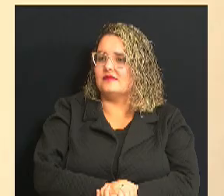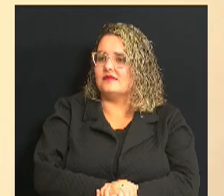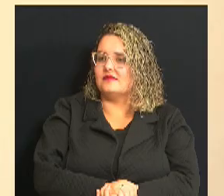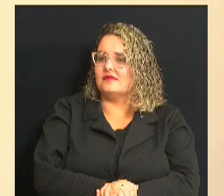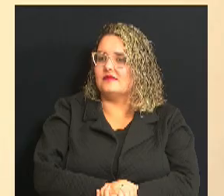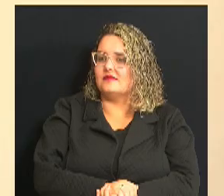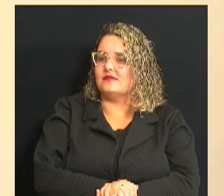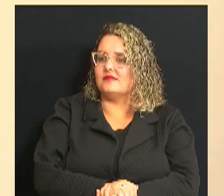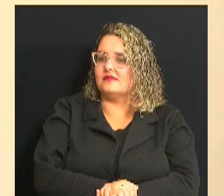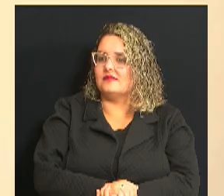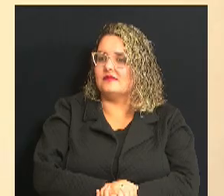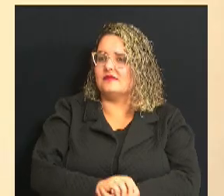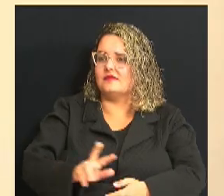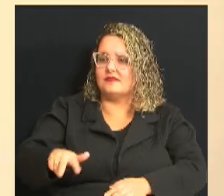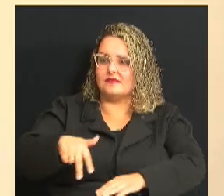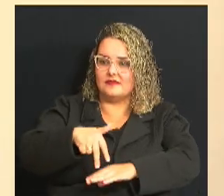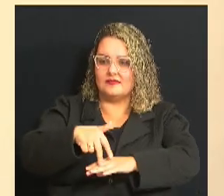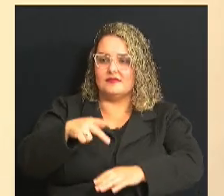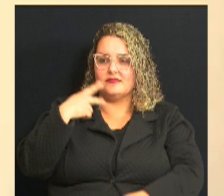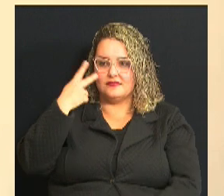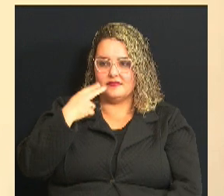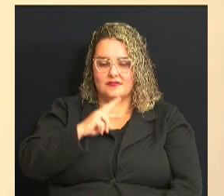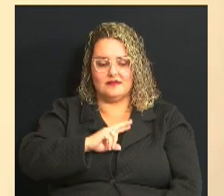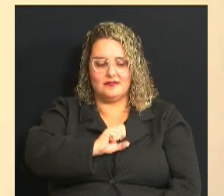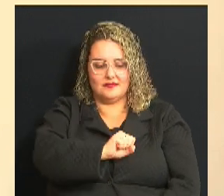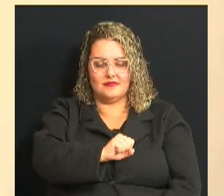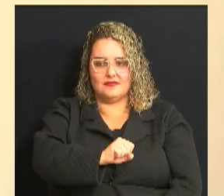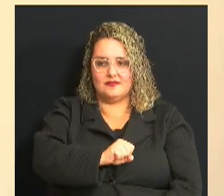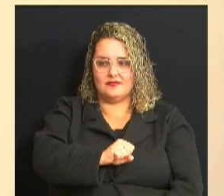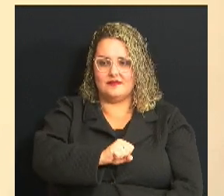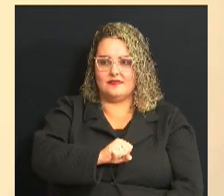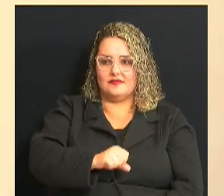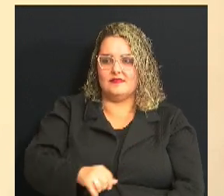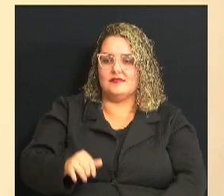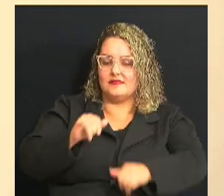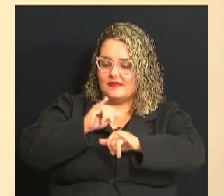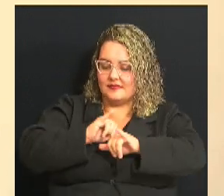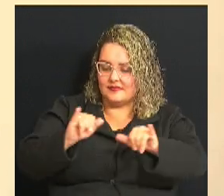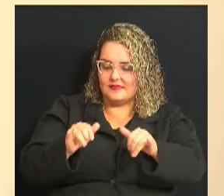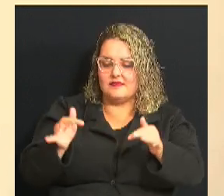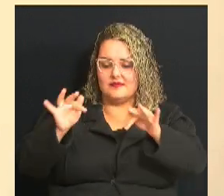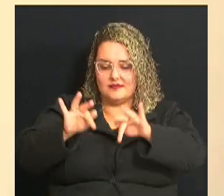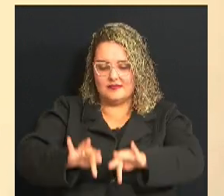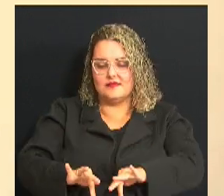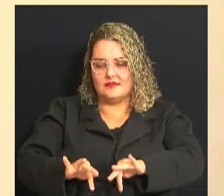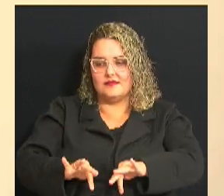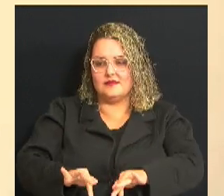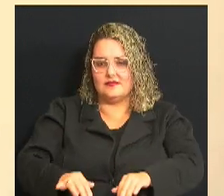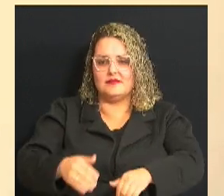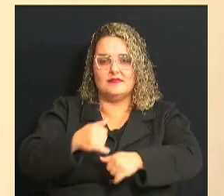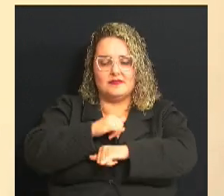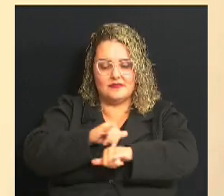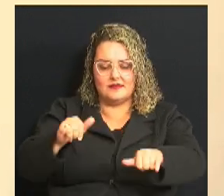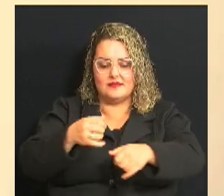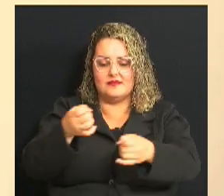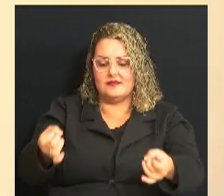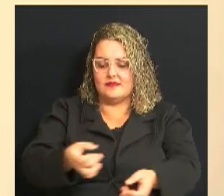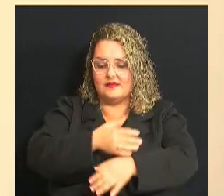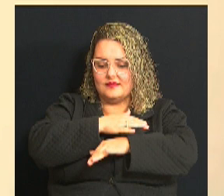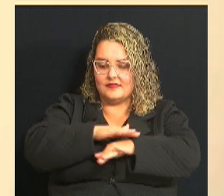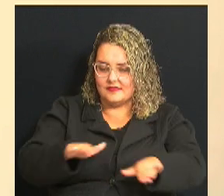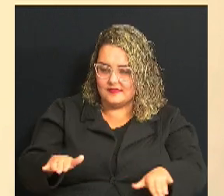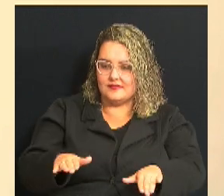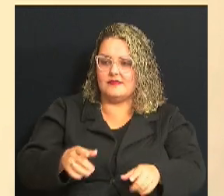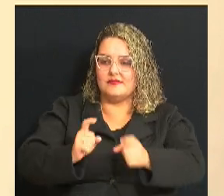Com a palavra, o vereador Luiz Rossini, para suas considerações finais e para declarar encerrada esta